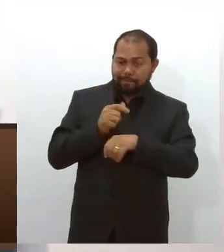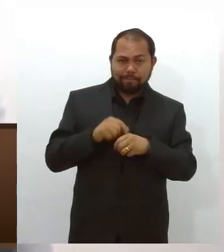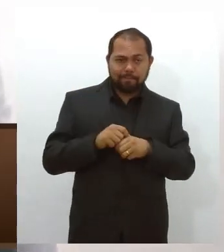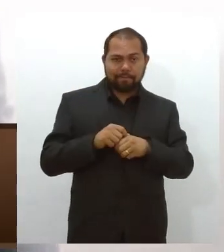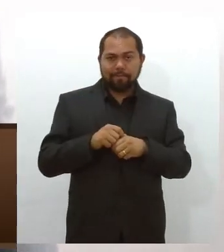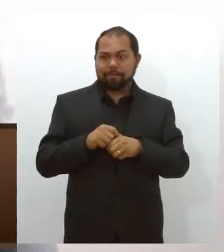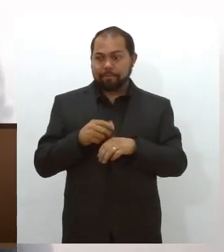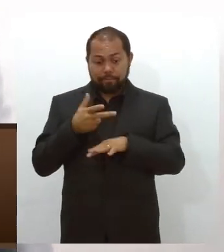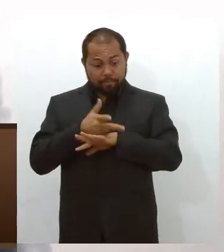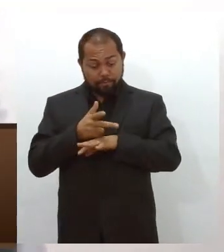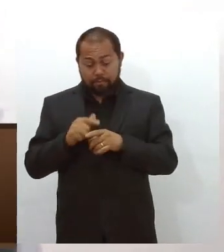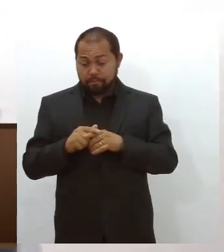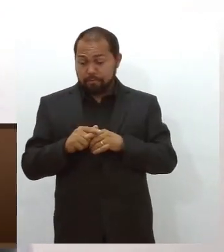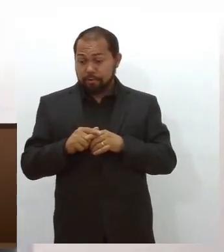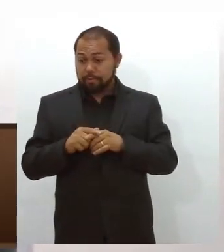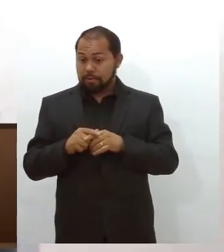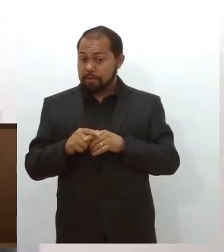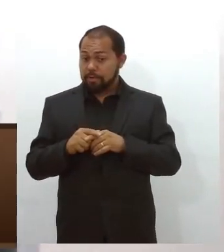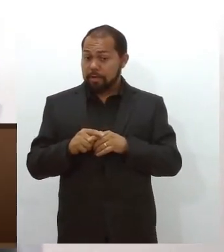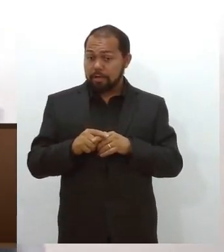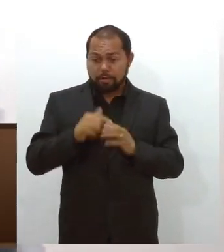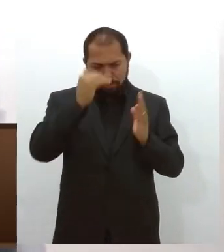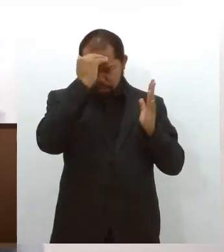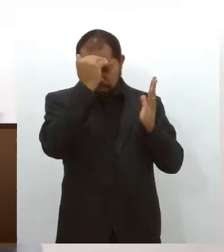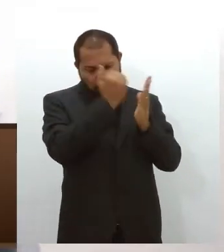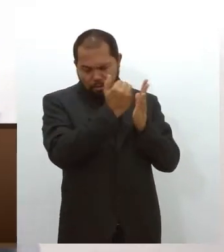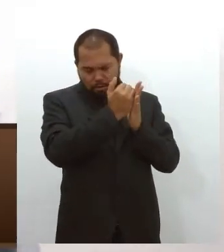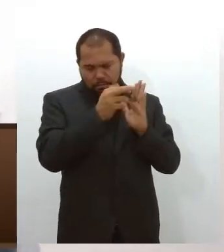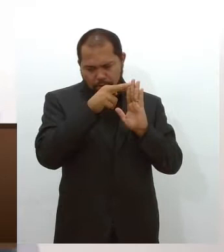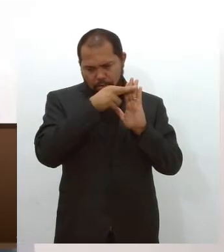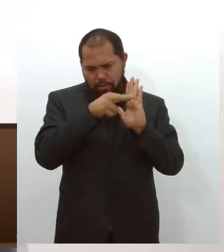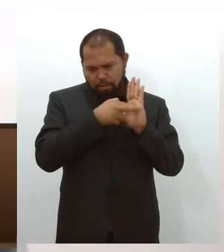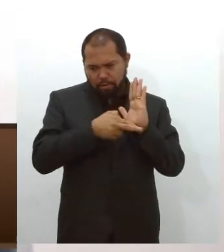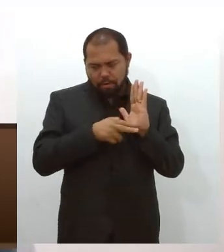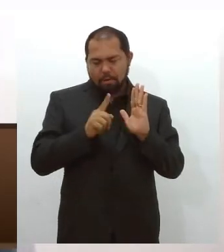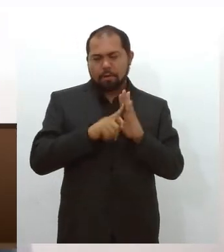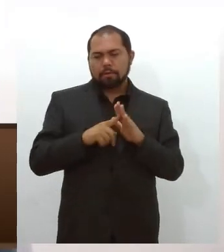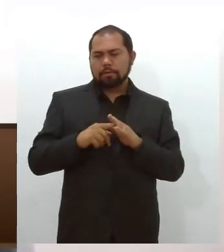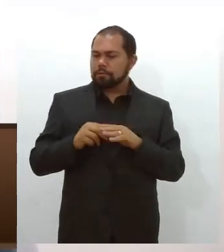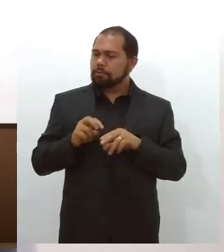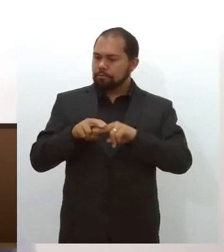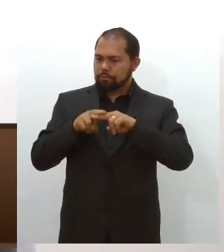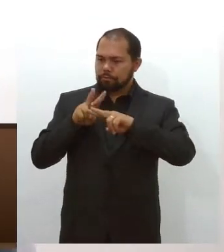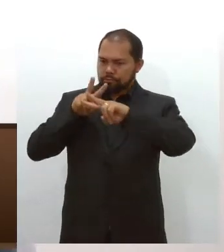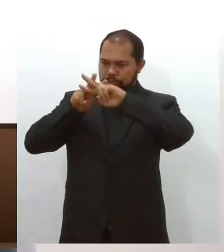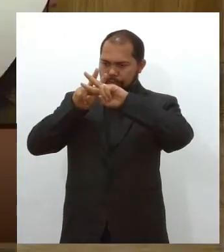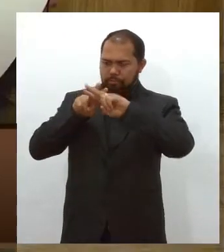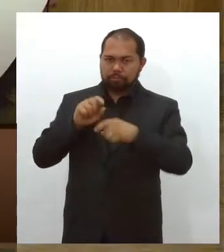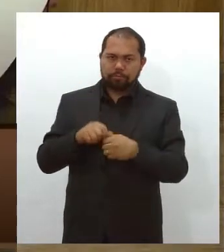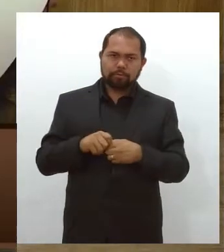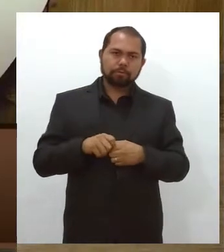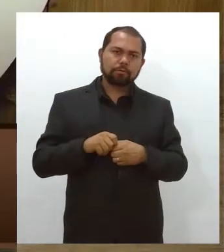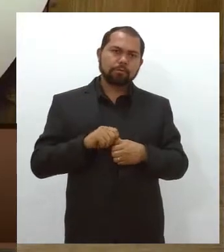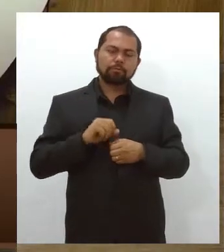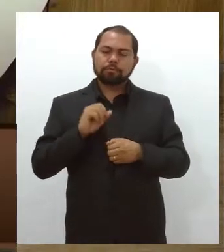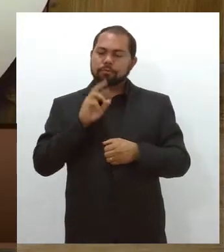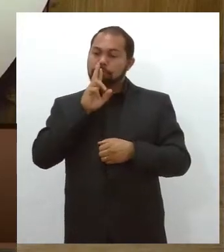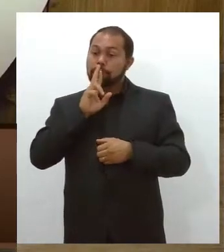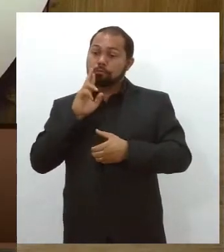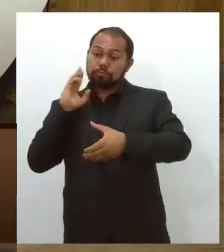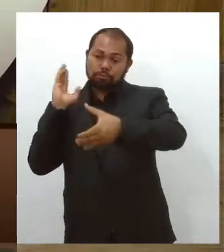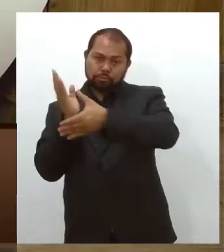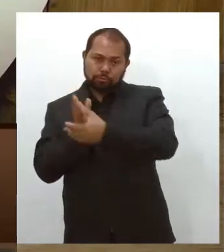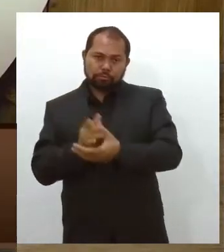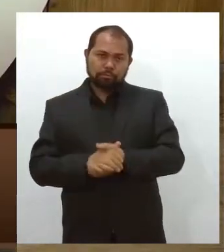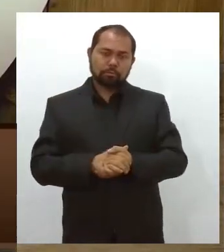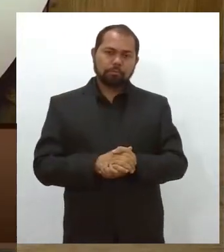com aparelho eletrônico e filmar, inclusive, e respondeu o processo por causa disso. Então, só ratificando aí, é